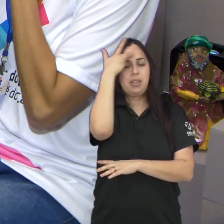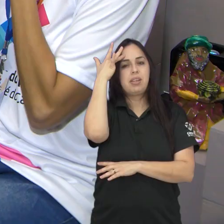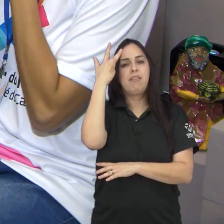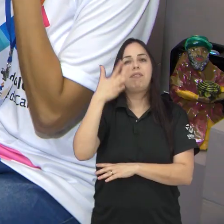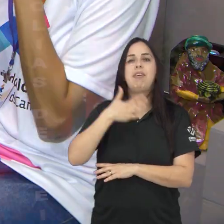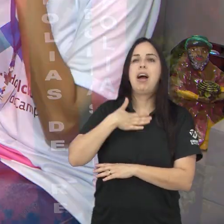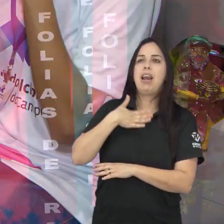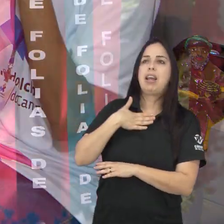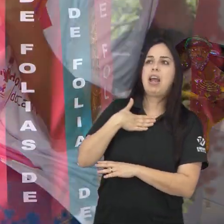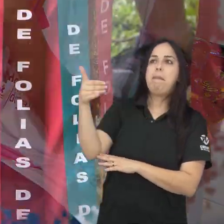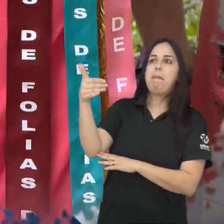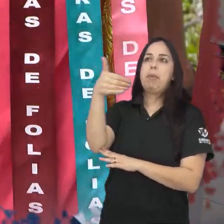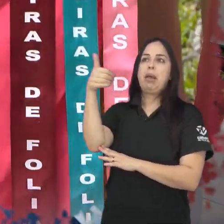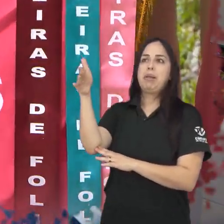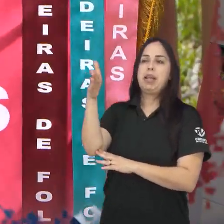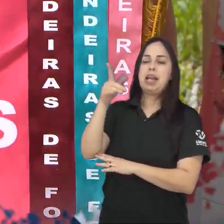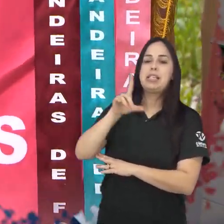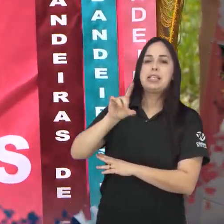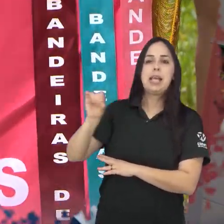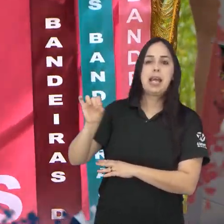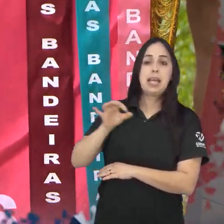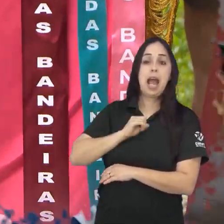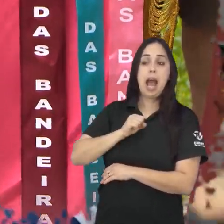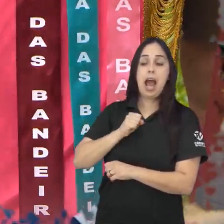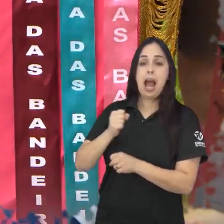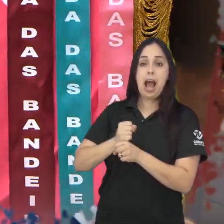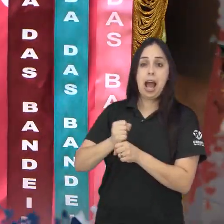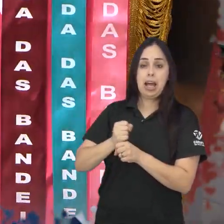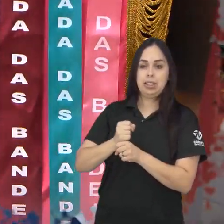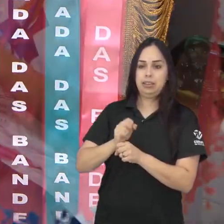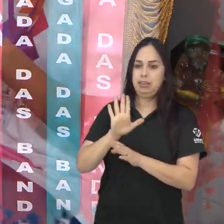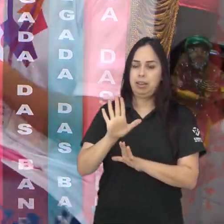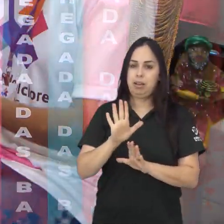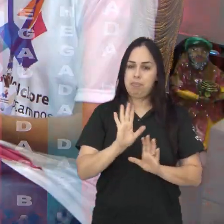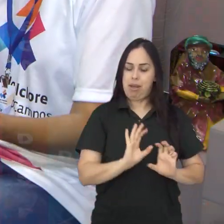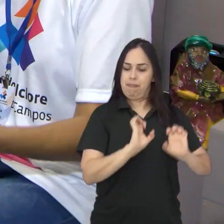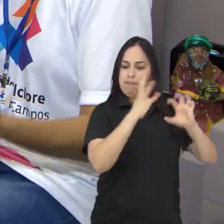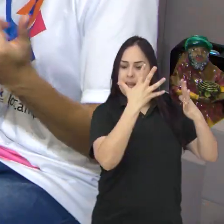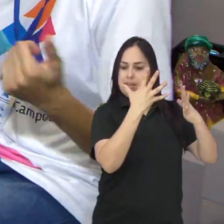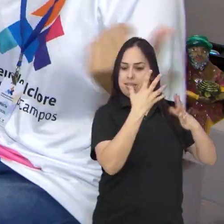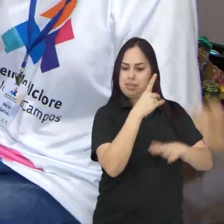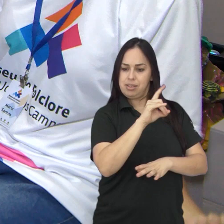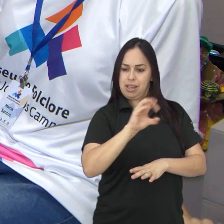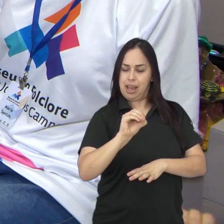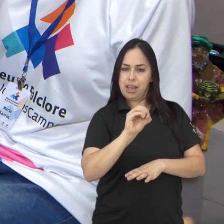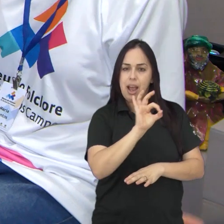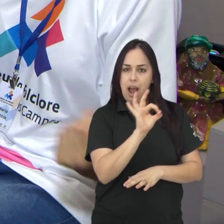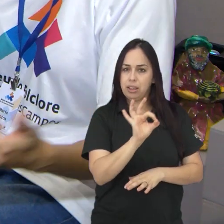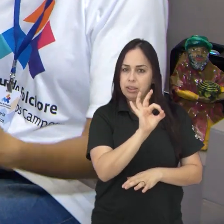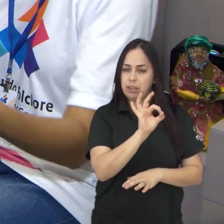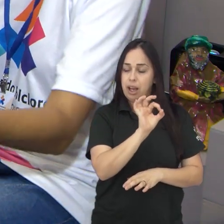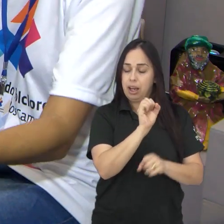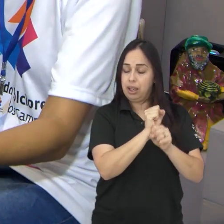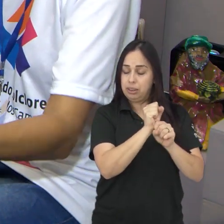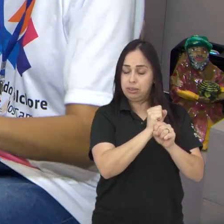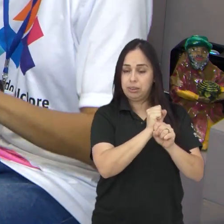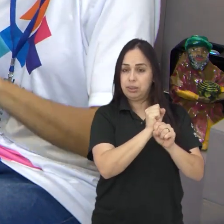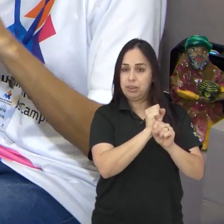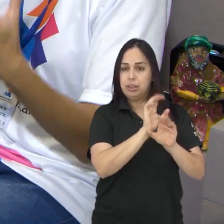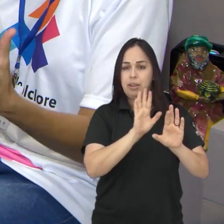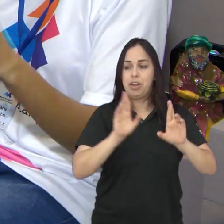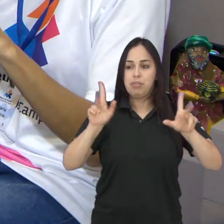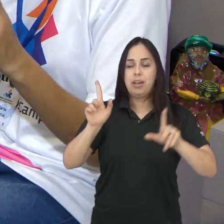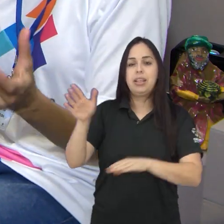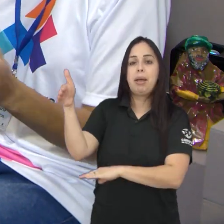e o pessoal costuma falar: a minha bandeira existe há 100 anos, ao invés de falar: a minha folia existe há 100 anos.